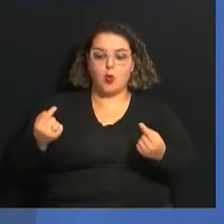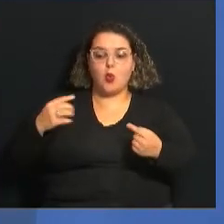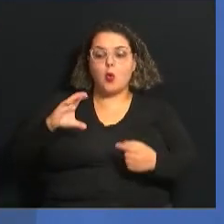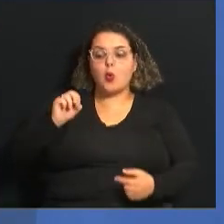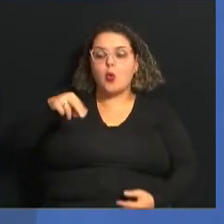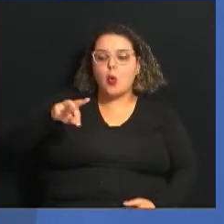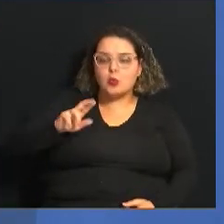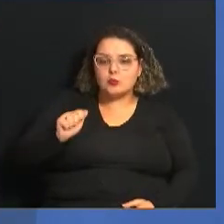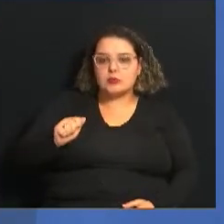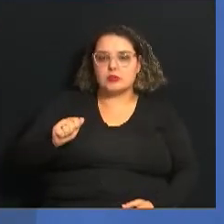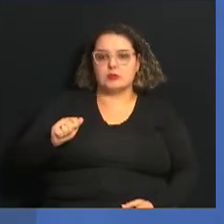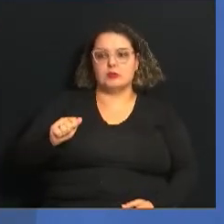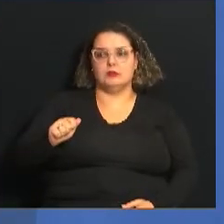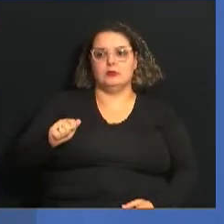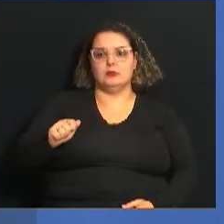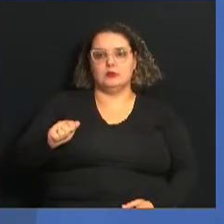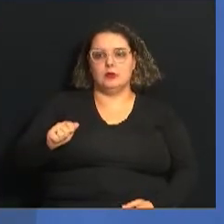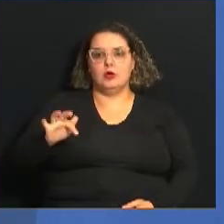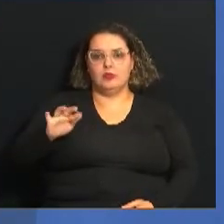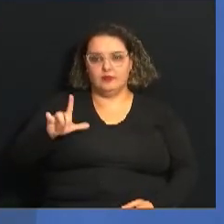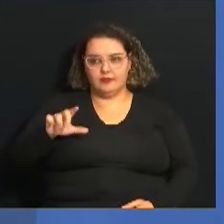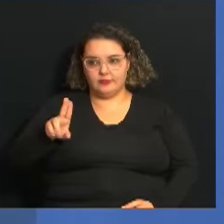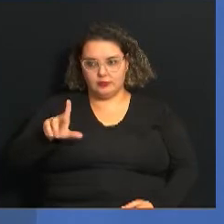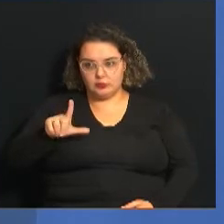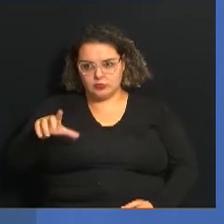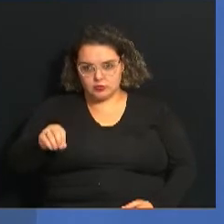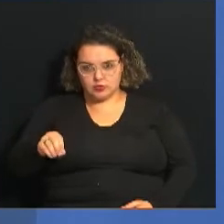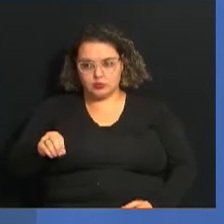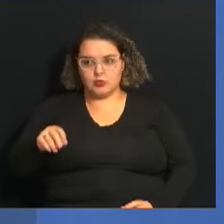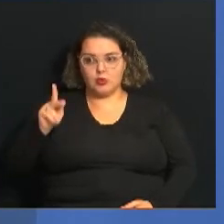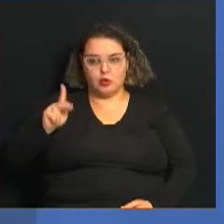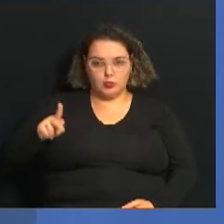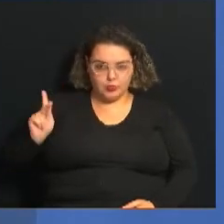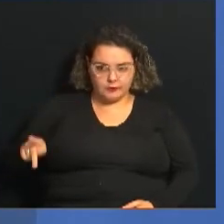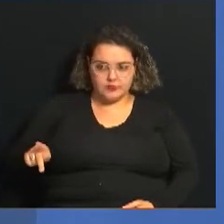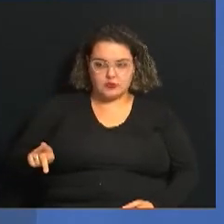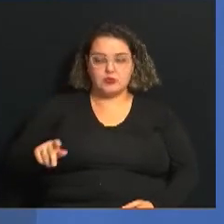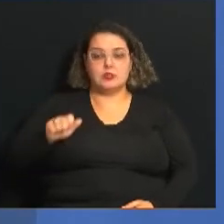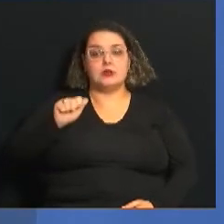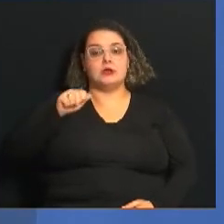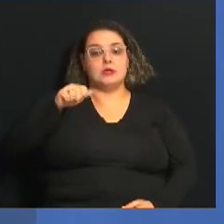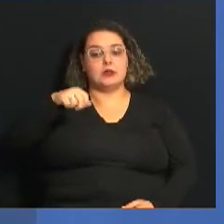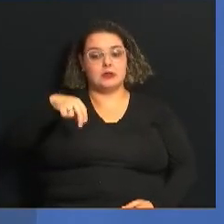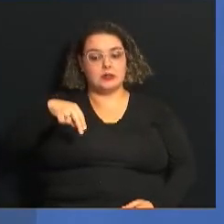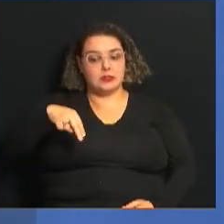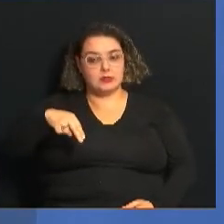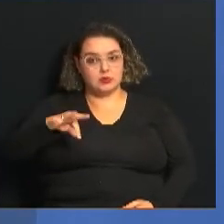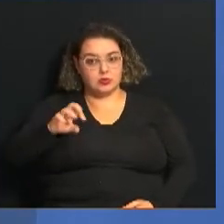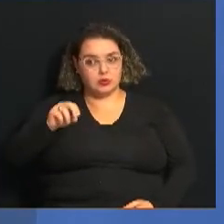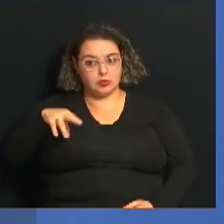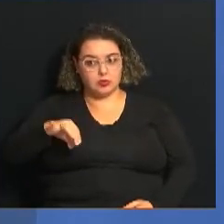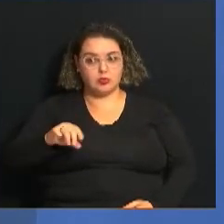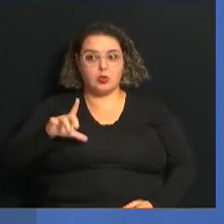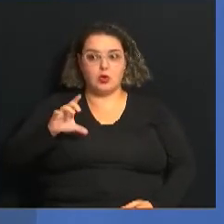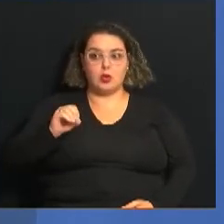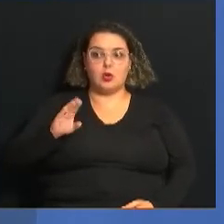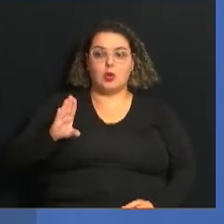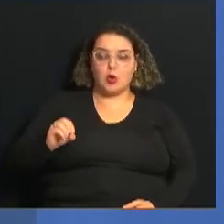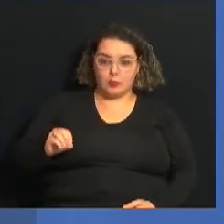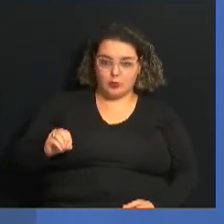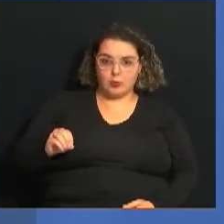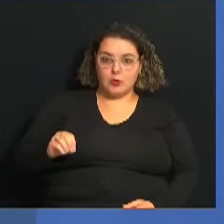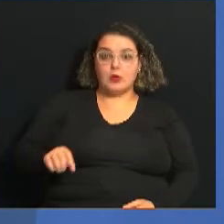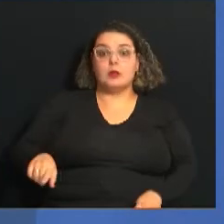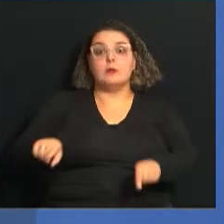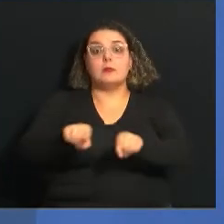Luiz Rosa, Júlio Frank de Arruda, Dr. Antônio Álvares Lobo e também pela Eneida Ever no contrafluxo.